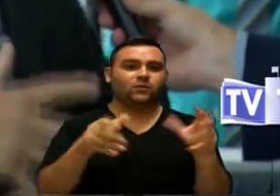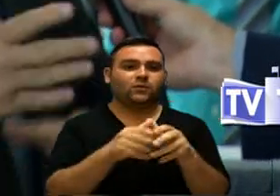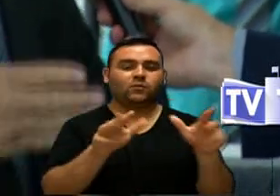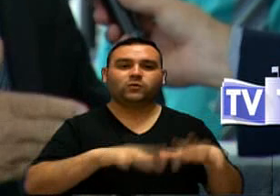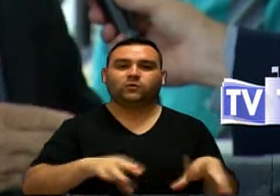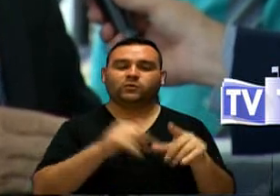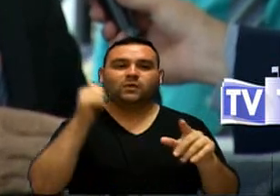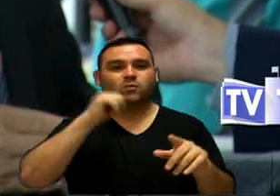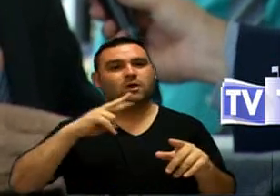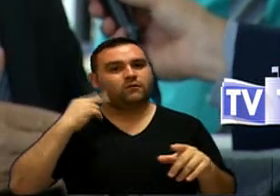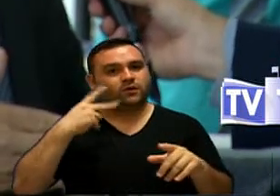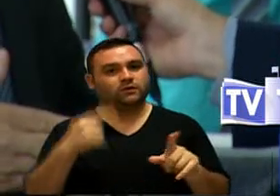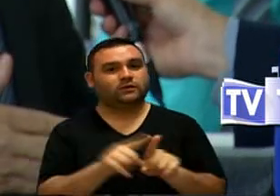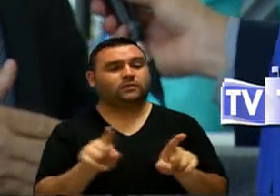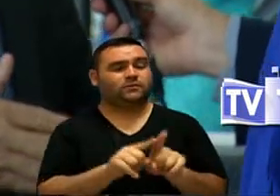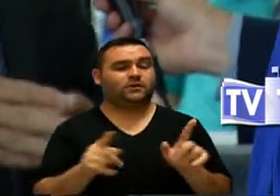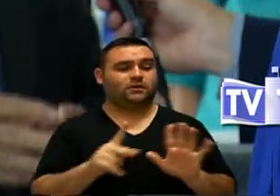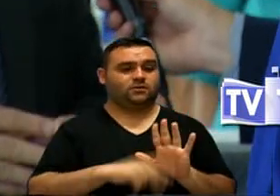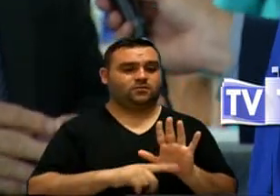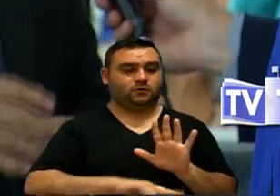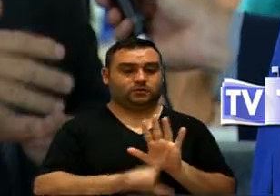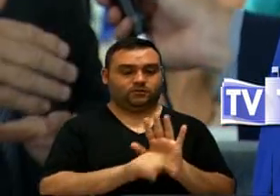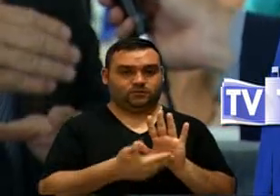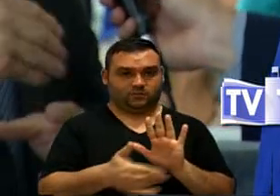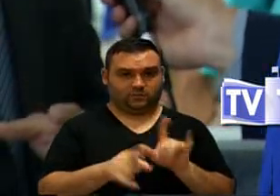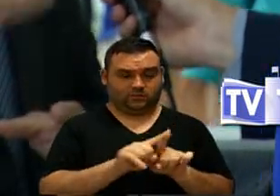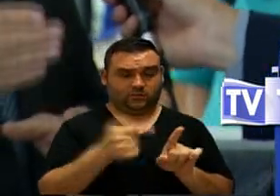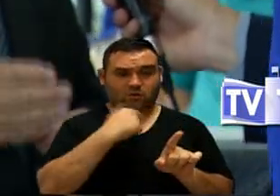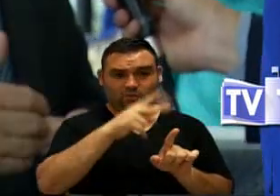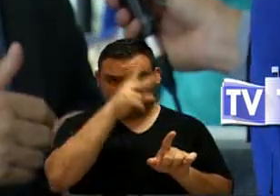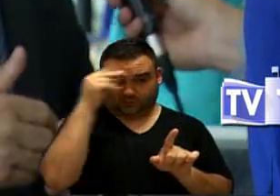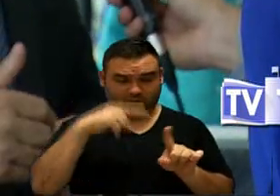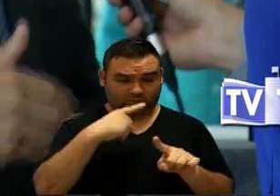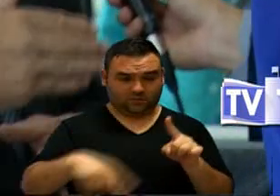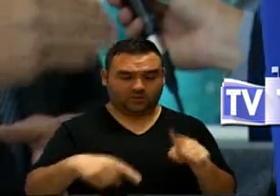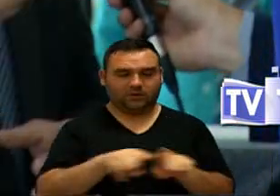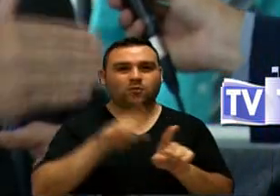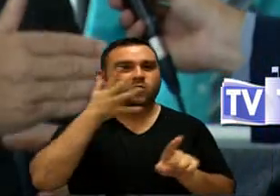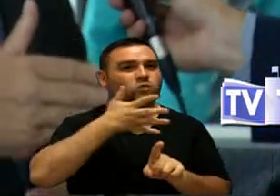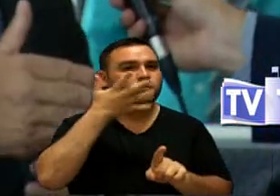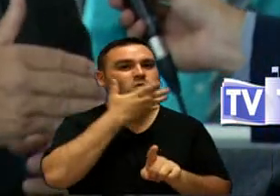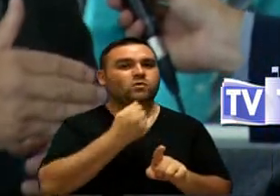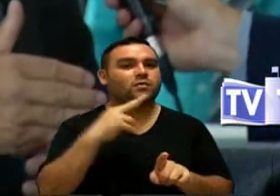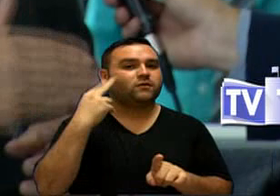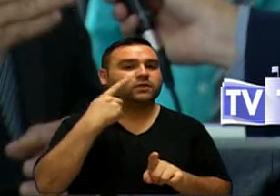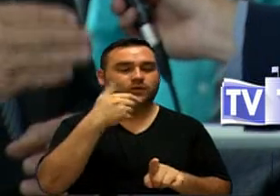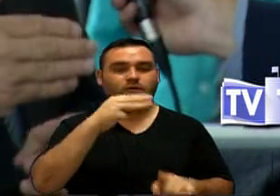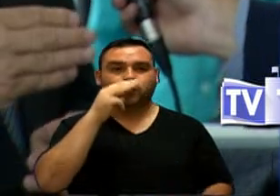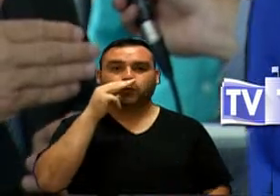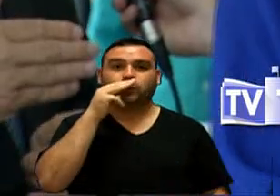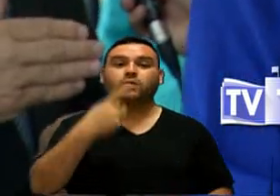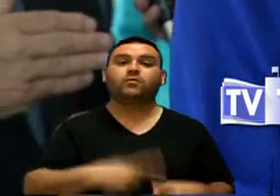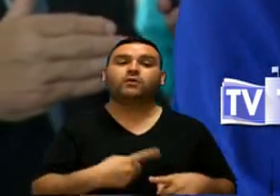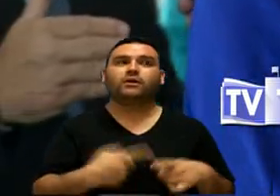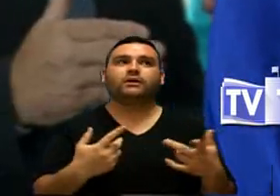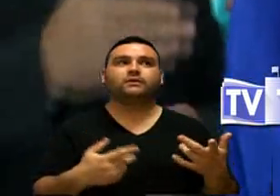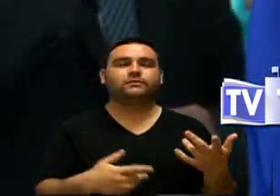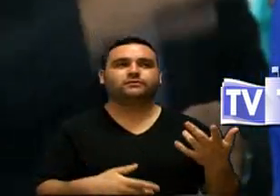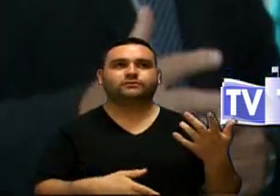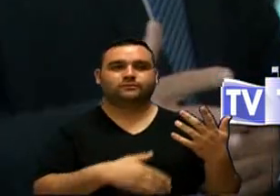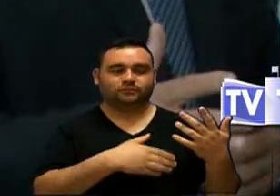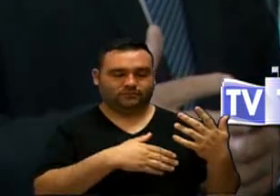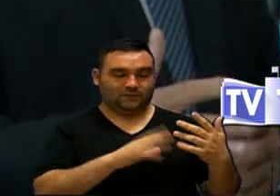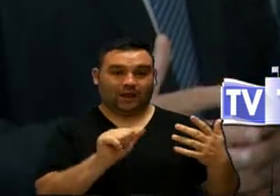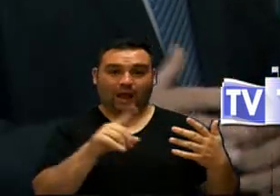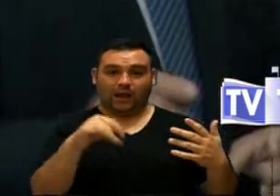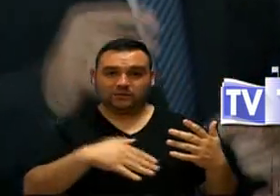a vereadora. Esse projeto, esse veto do prefeito, e daí na fala do vereador Martinez, porque assim, quando abre